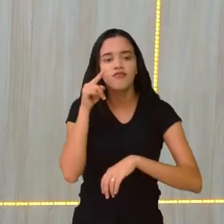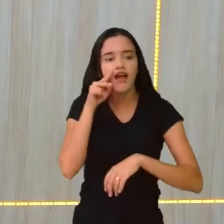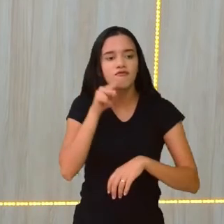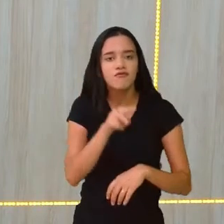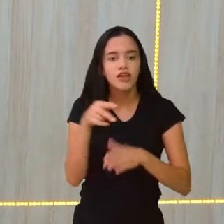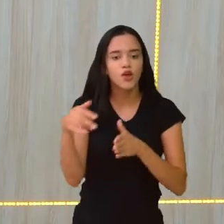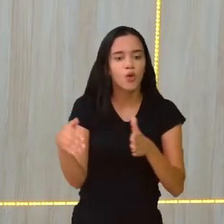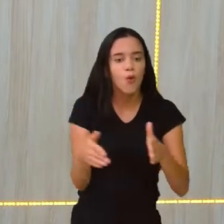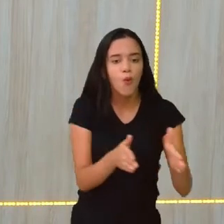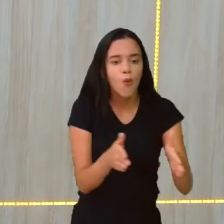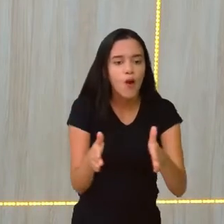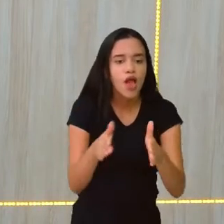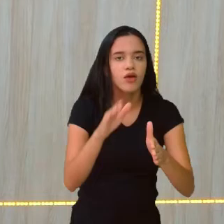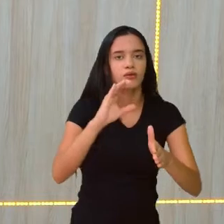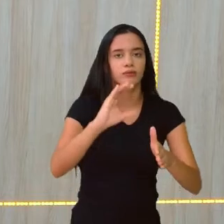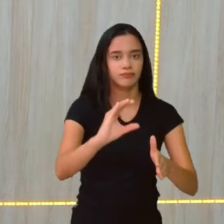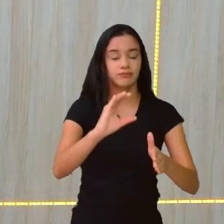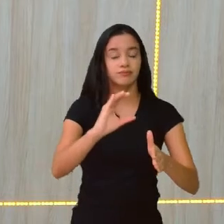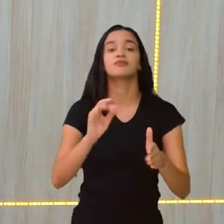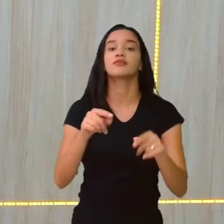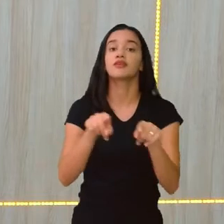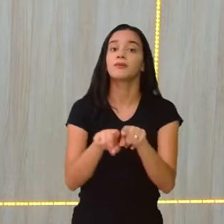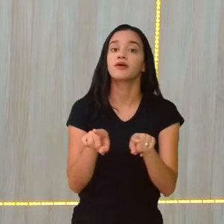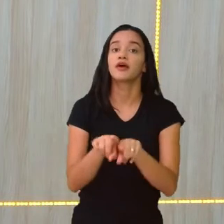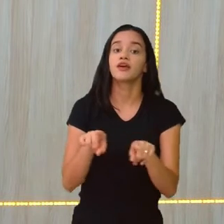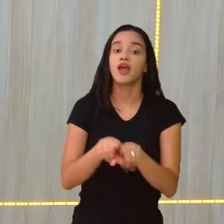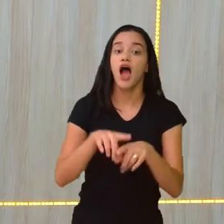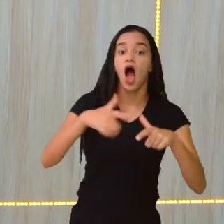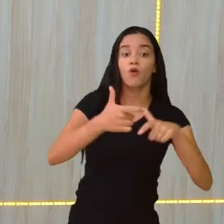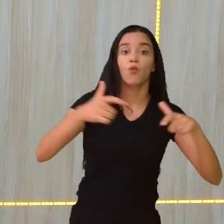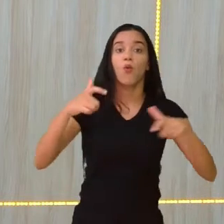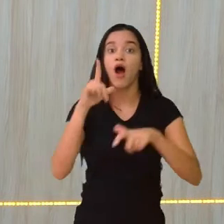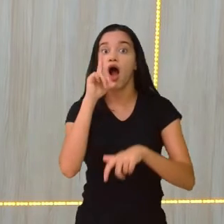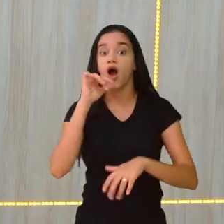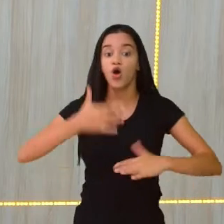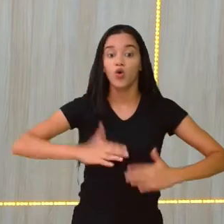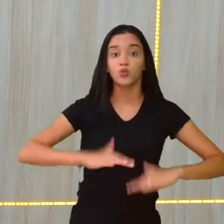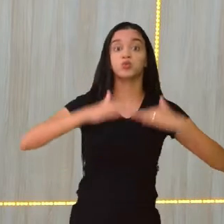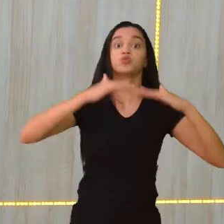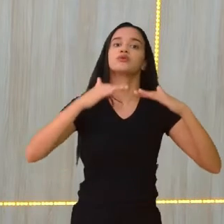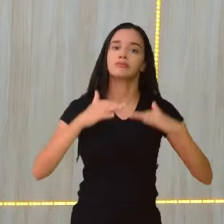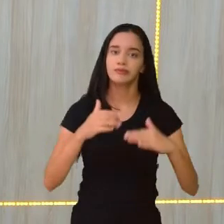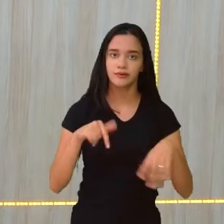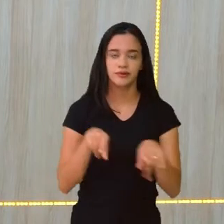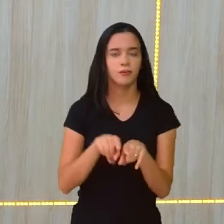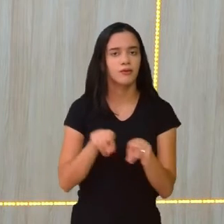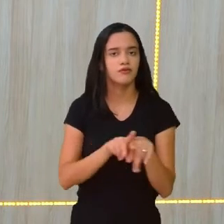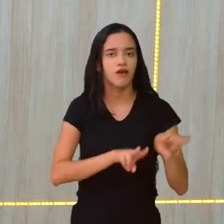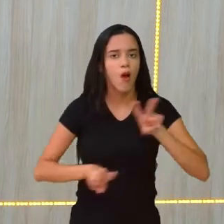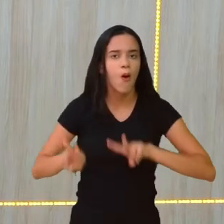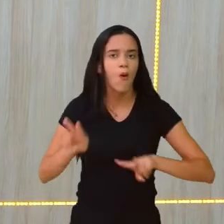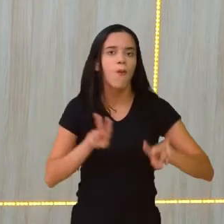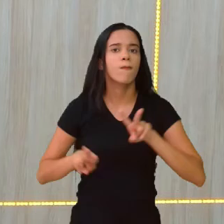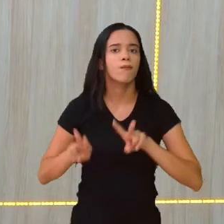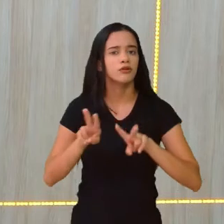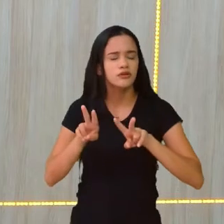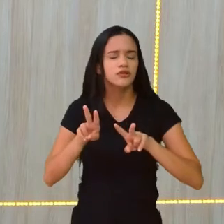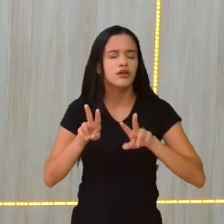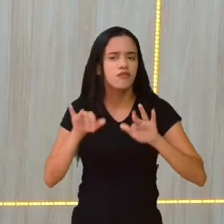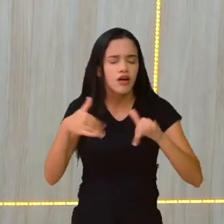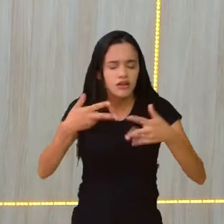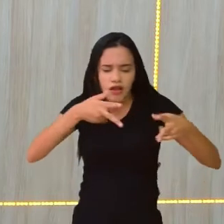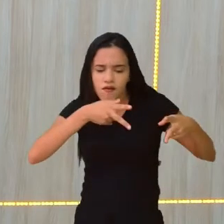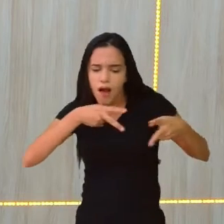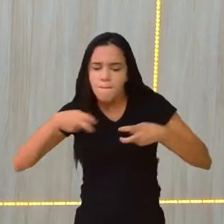ali, você vai ver o rio Capibaribe ali, uma grande quantidade de água, você vai ver também que você vai observar, só observando você